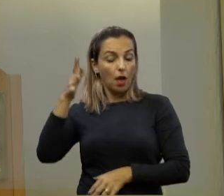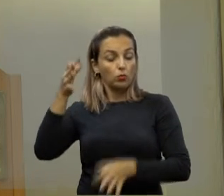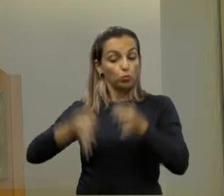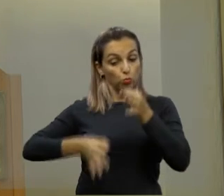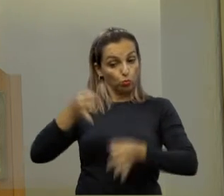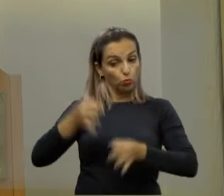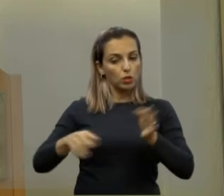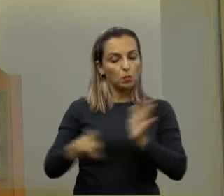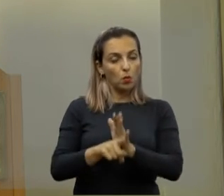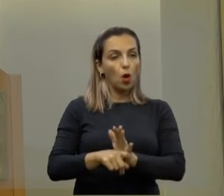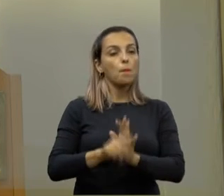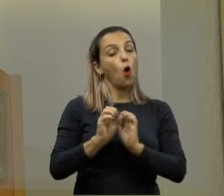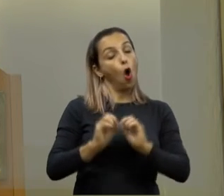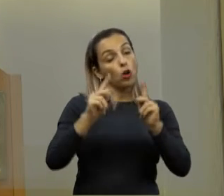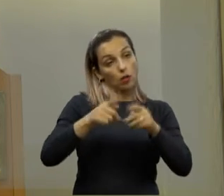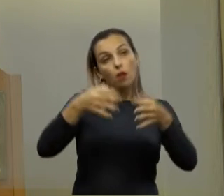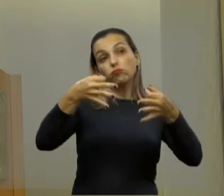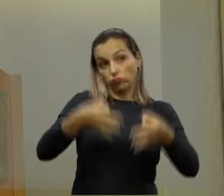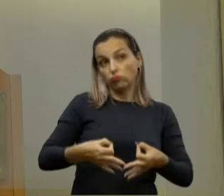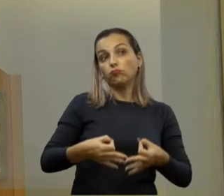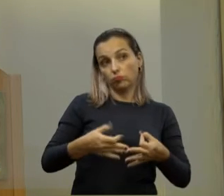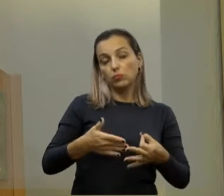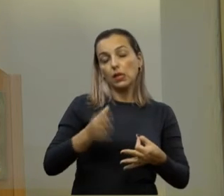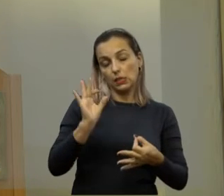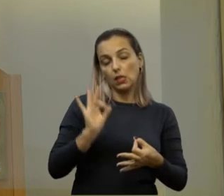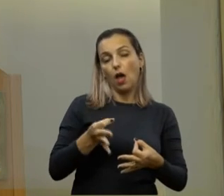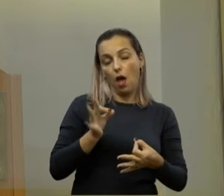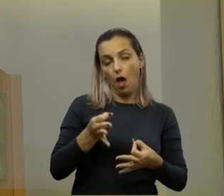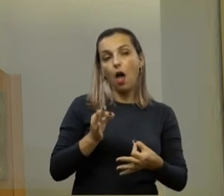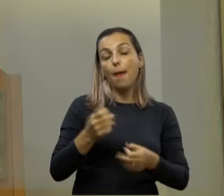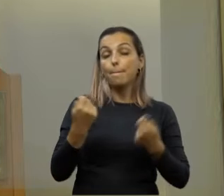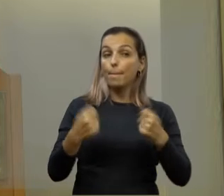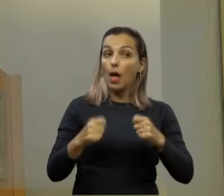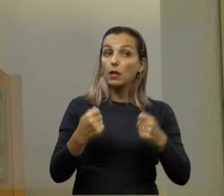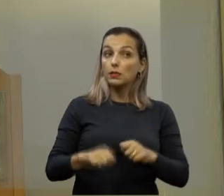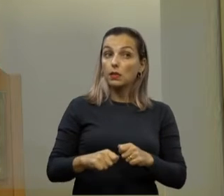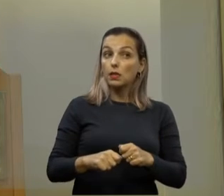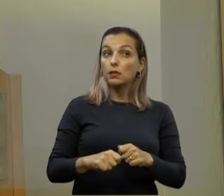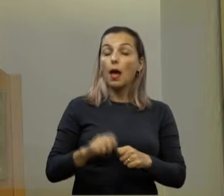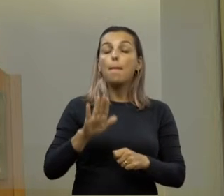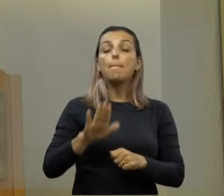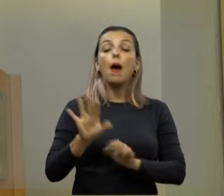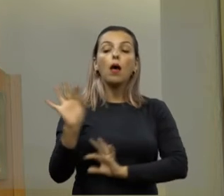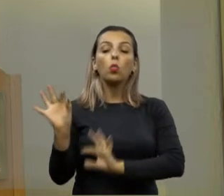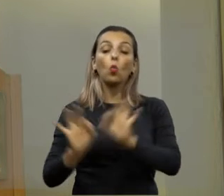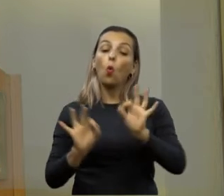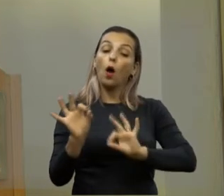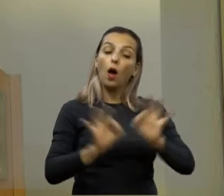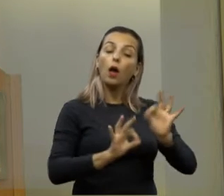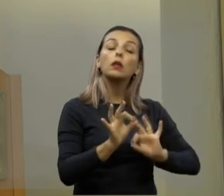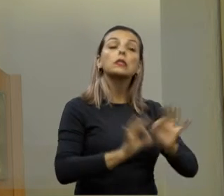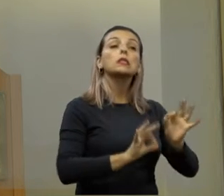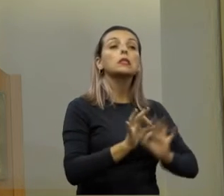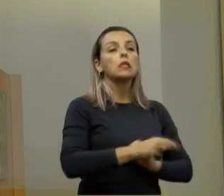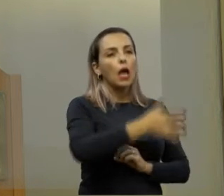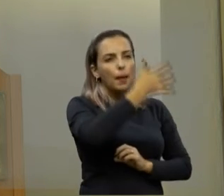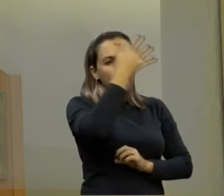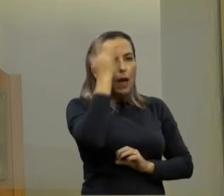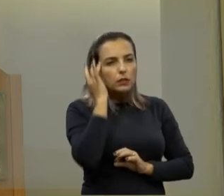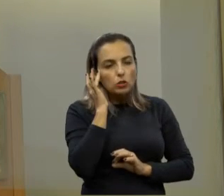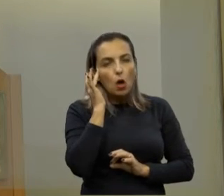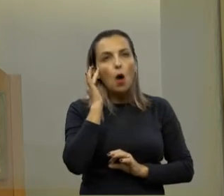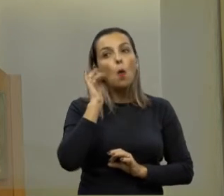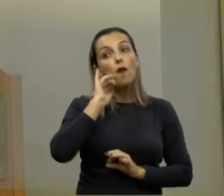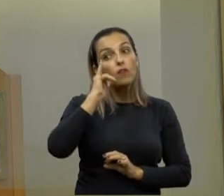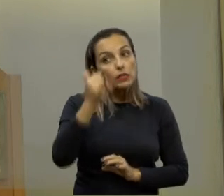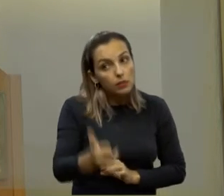e tudo bem isso tem que ser feito a gente entendeu prefeitura tem que ser feito mas vamos organizar vamos deixar as pessoas se